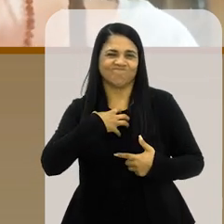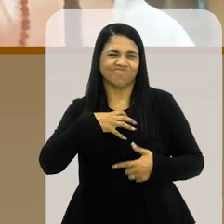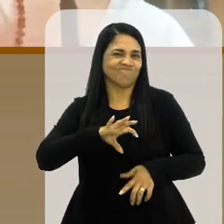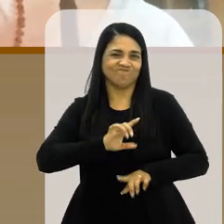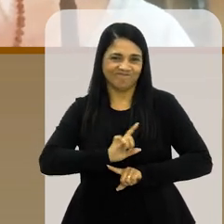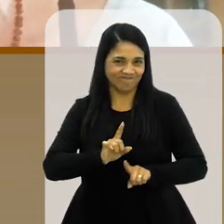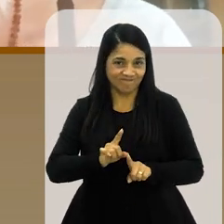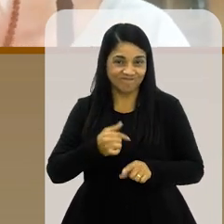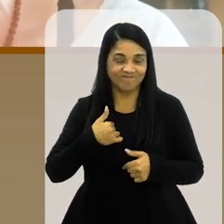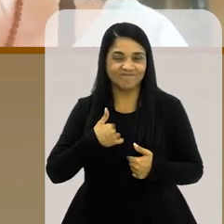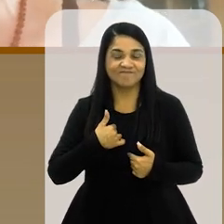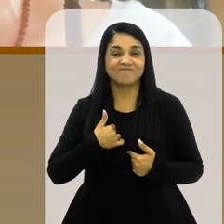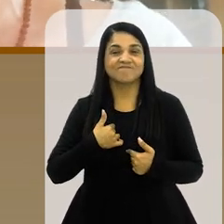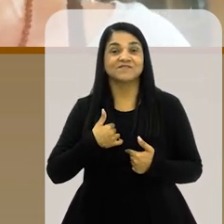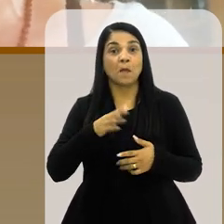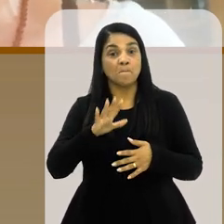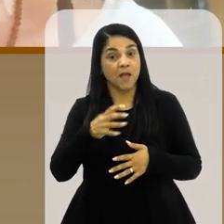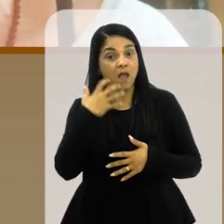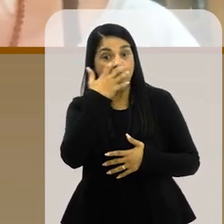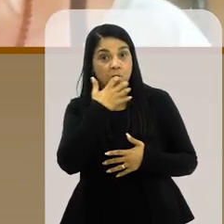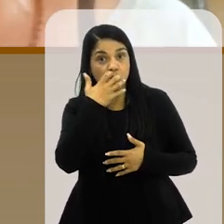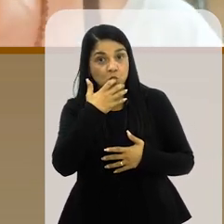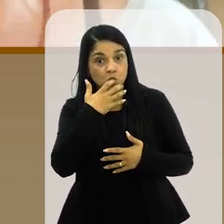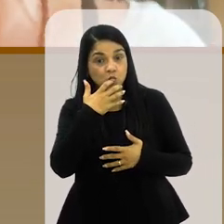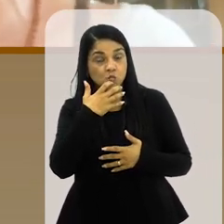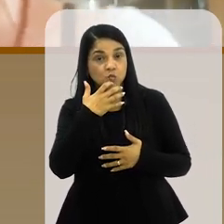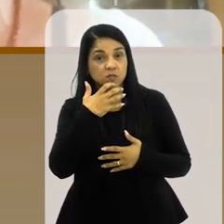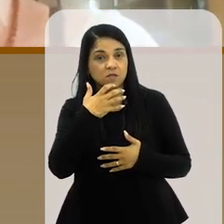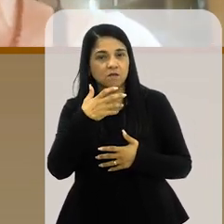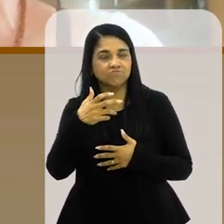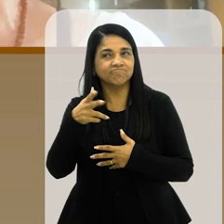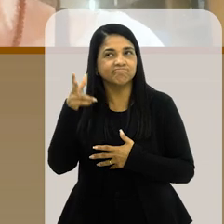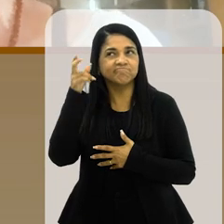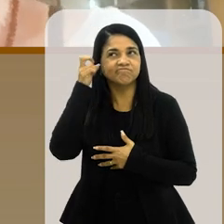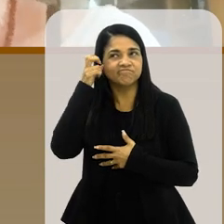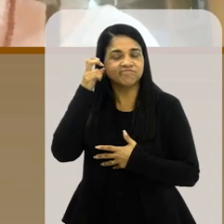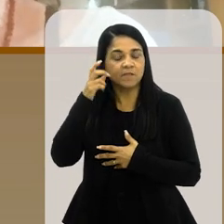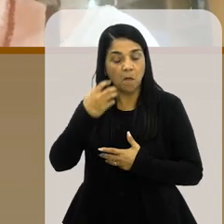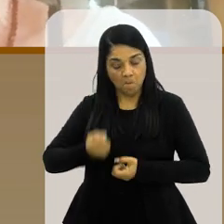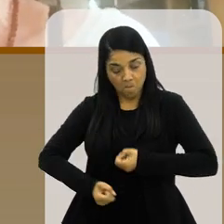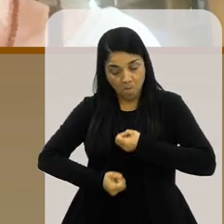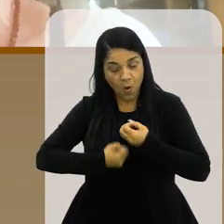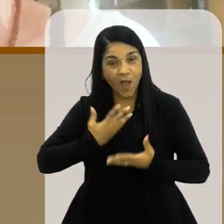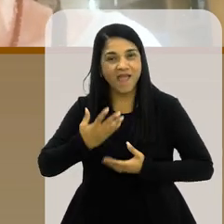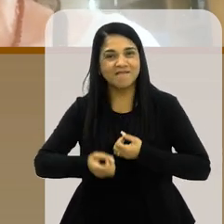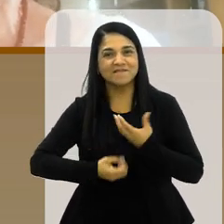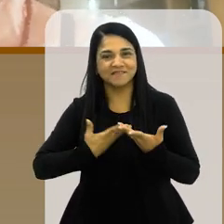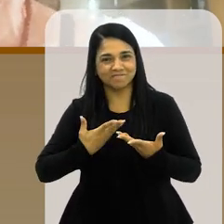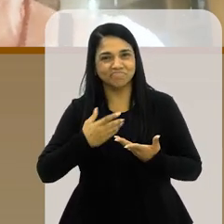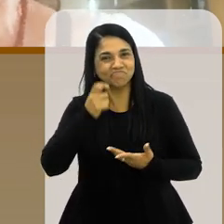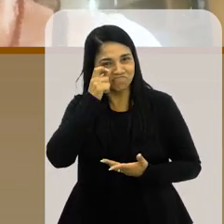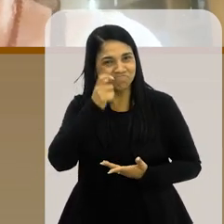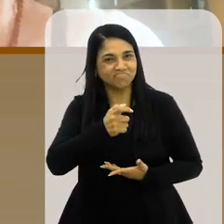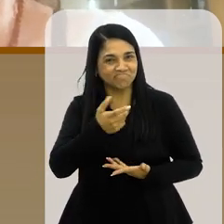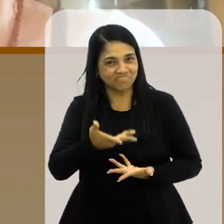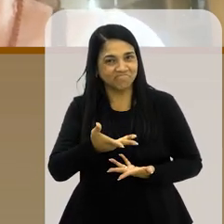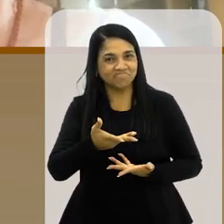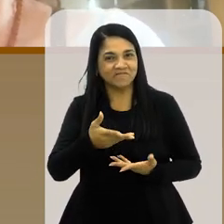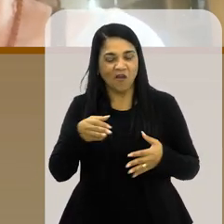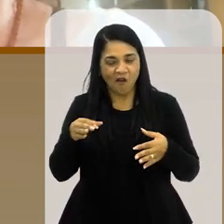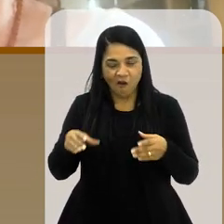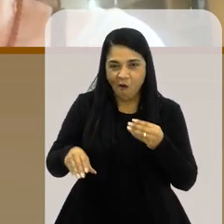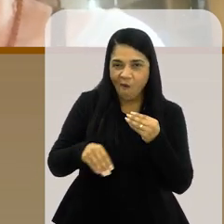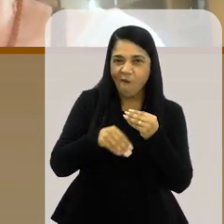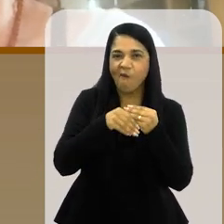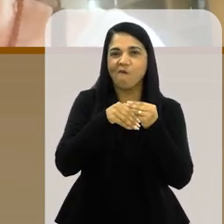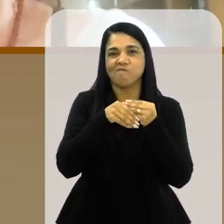No entanto, a música veio para mim para os poemas. Isso é interessante. Completa